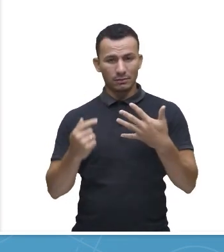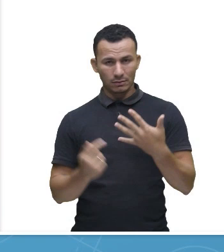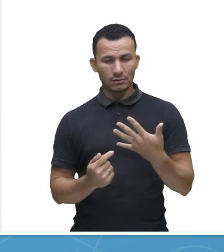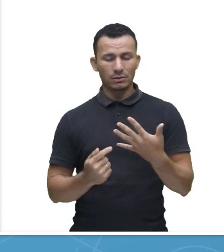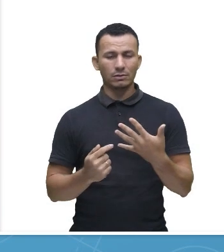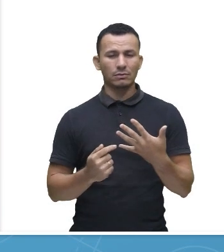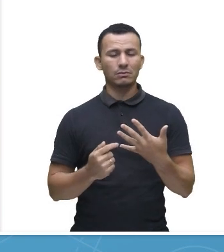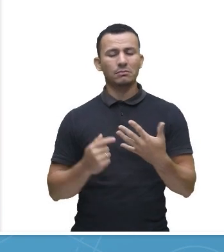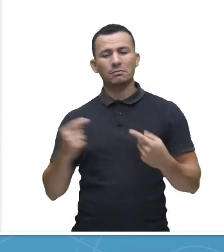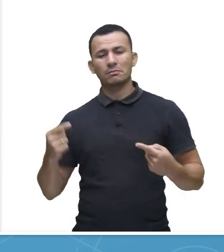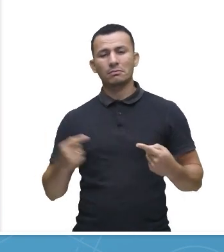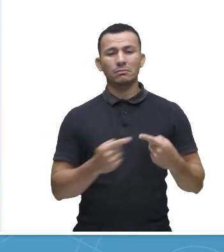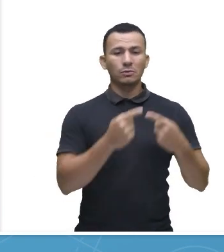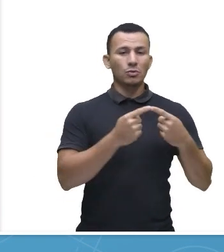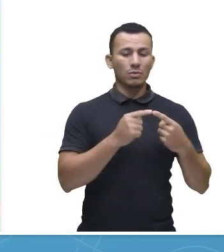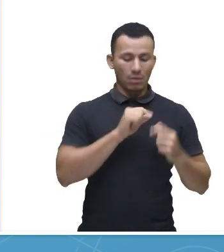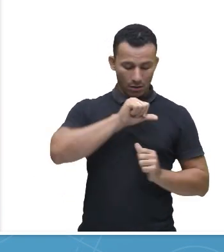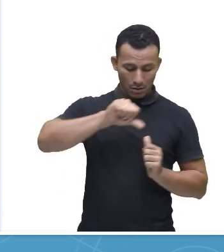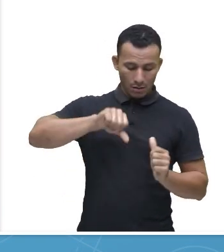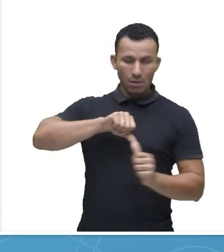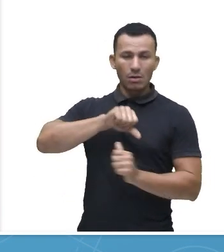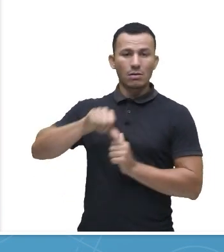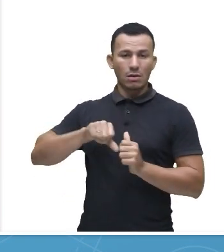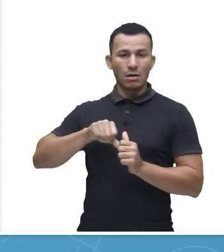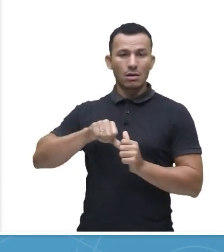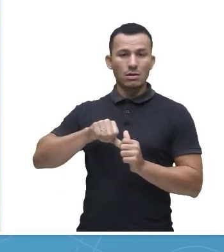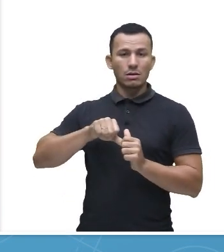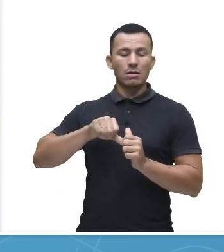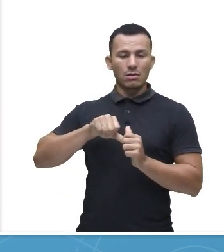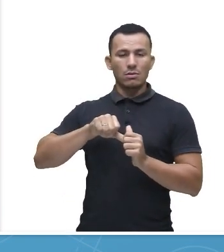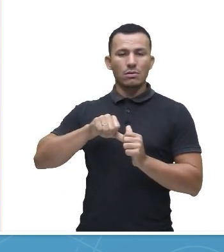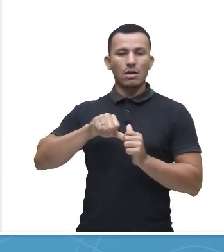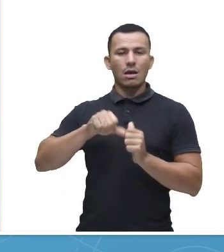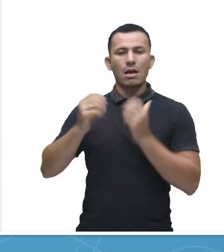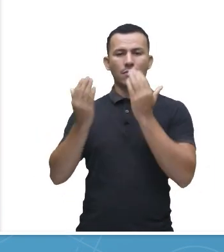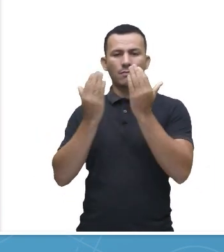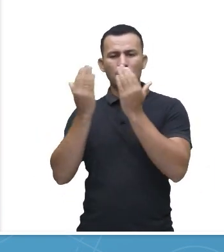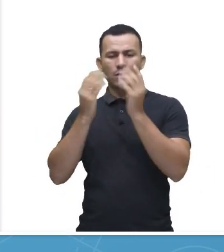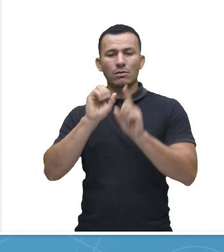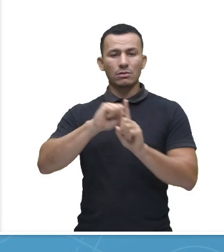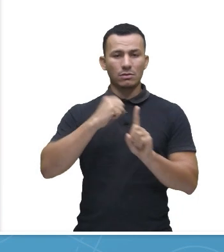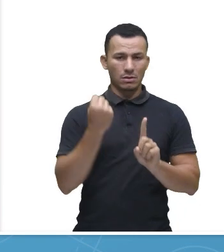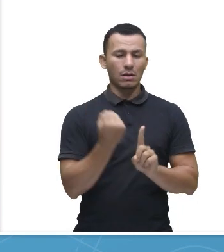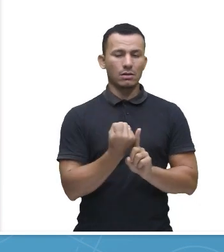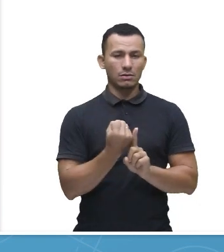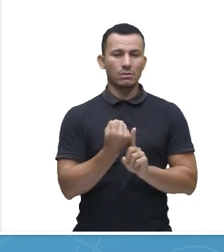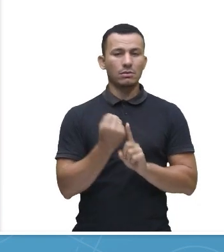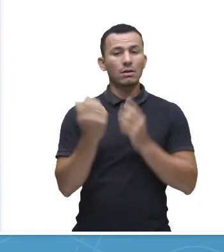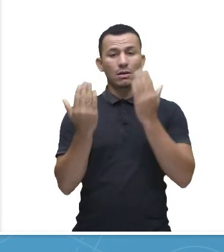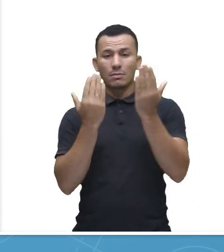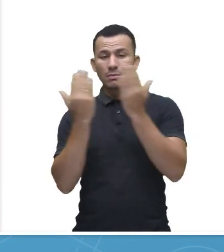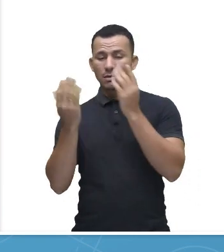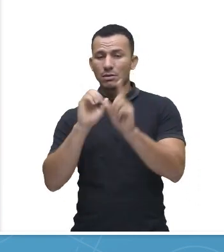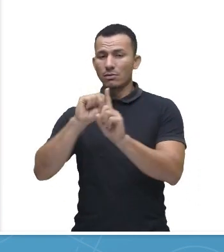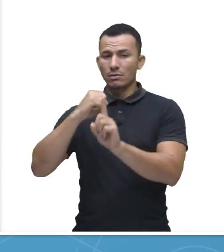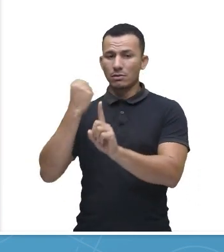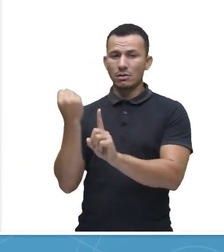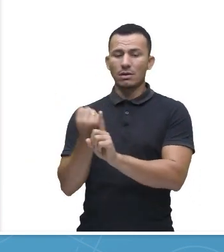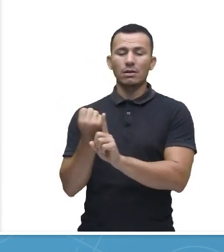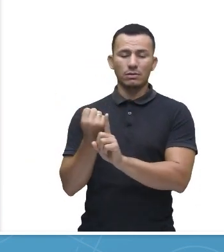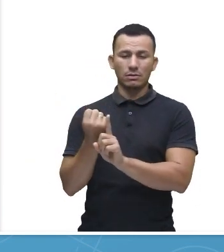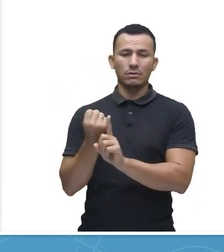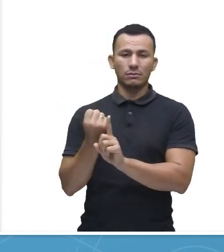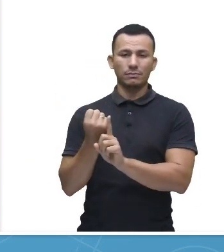está relacionado a mudanças psicossociais? Olha lá, mudanças psicossociais, hein,